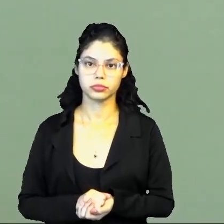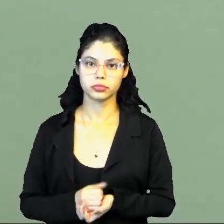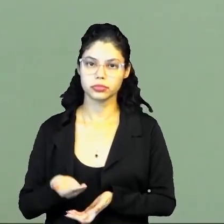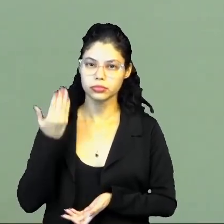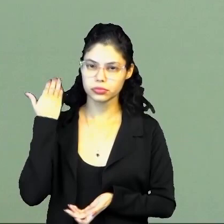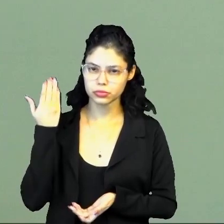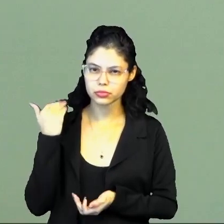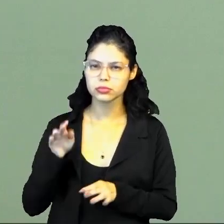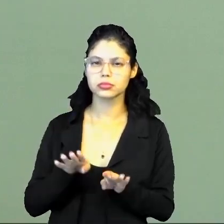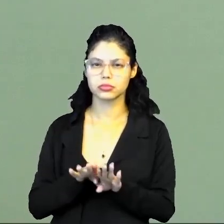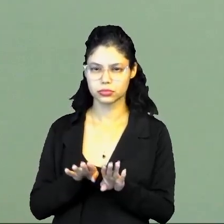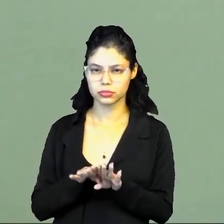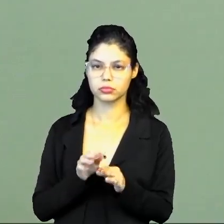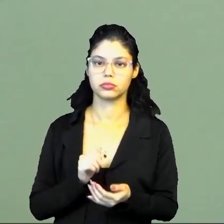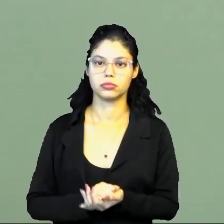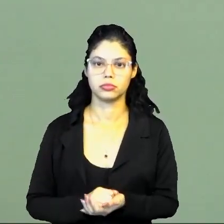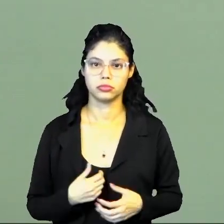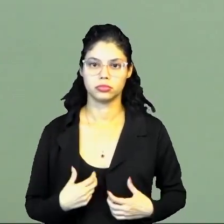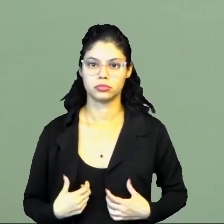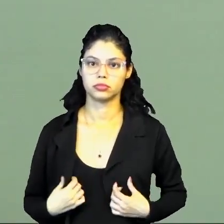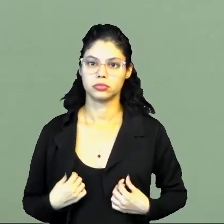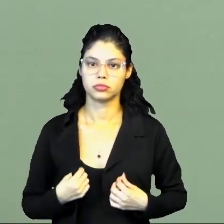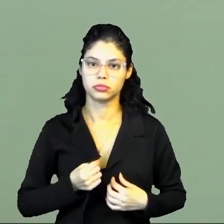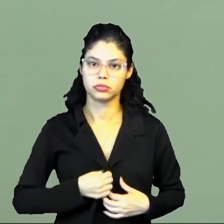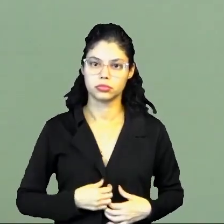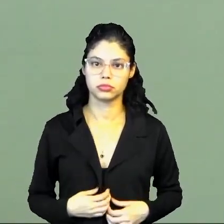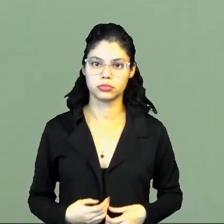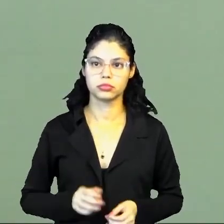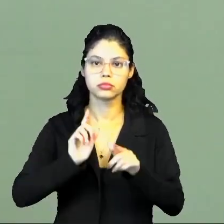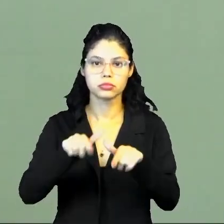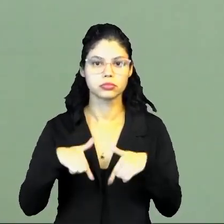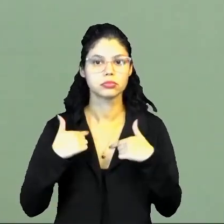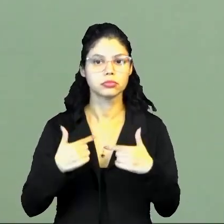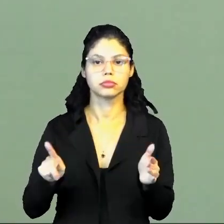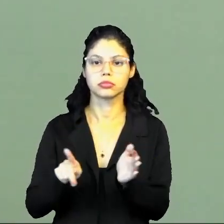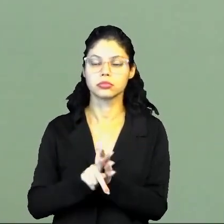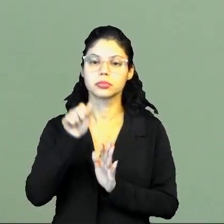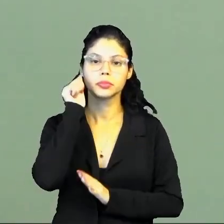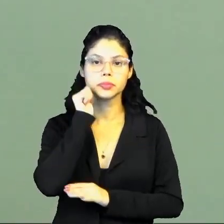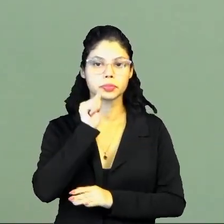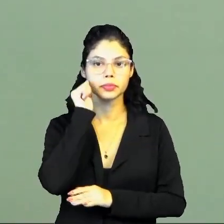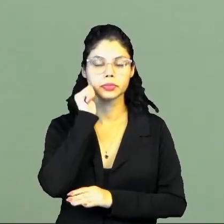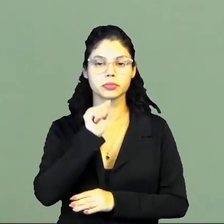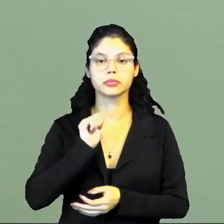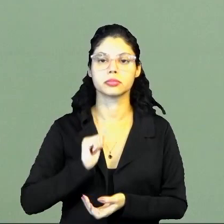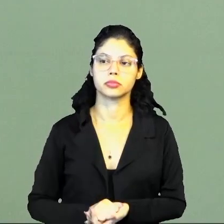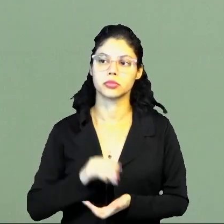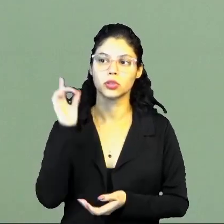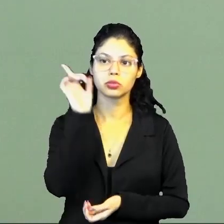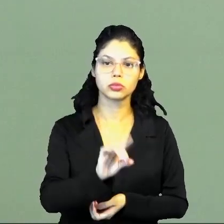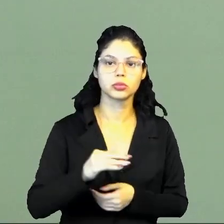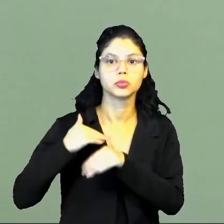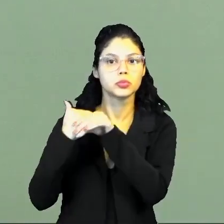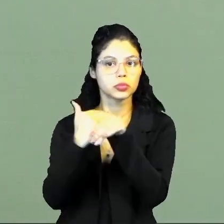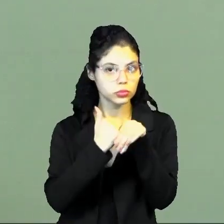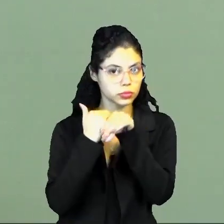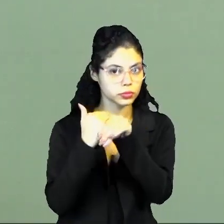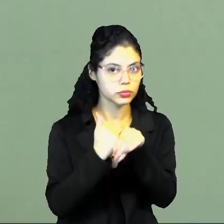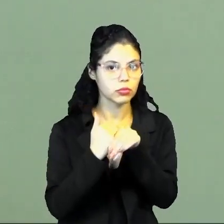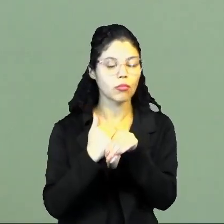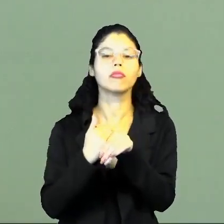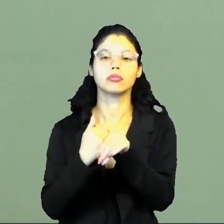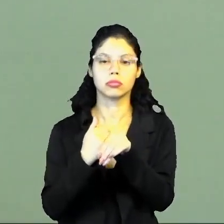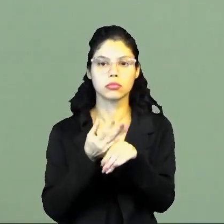bem antiga, que é uma luta histórica aí, né, das mulheres para garantir direitos iguais, né, aos